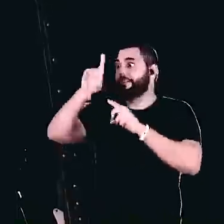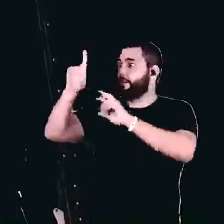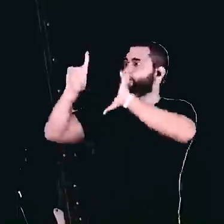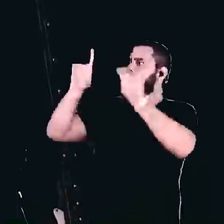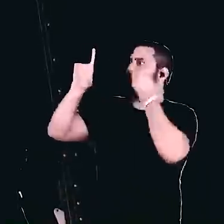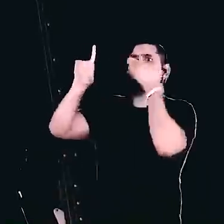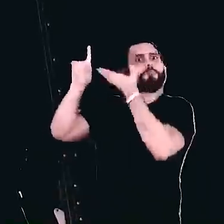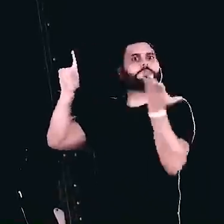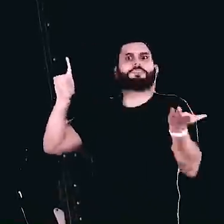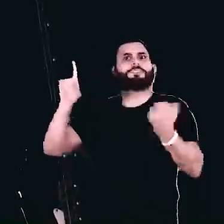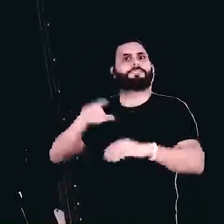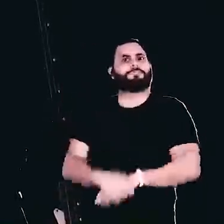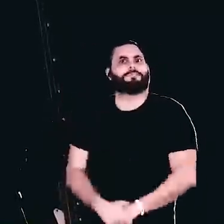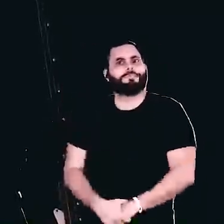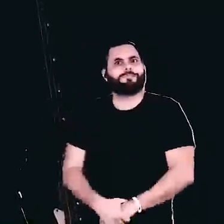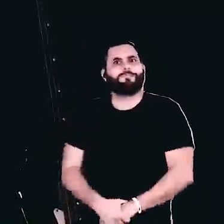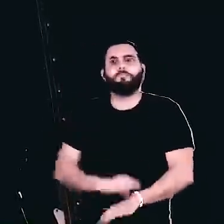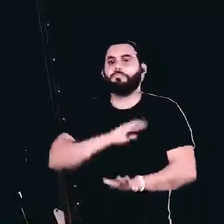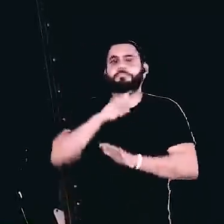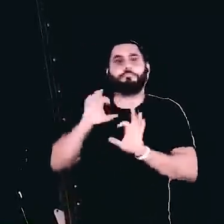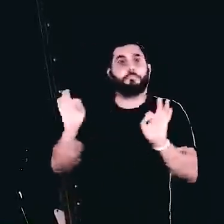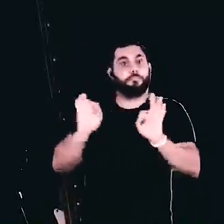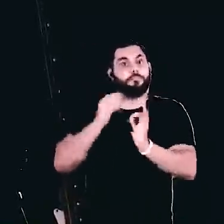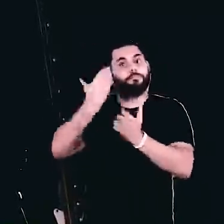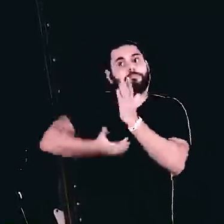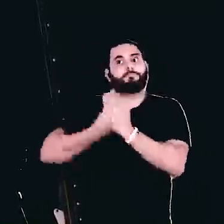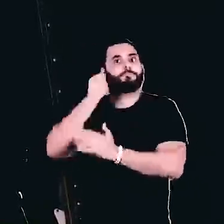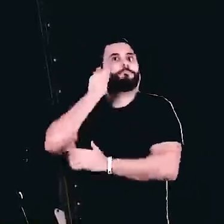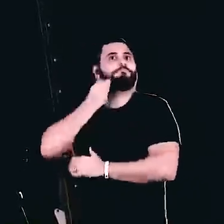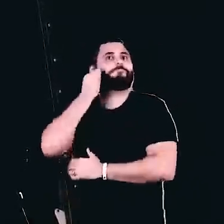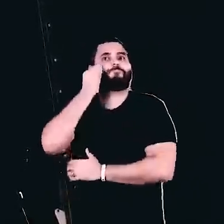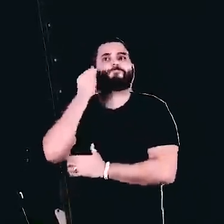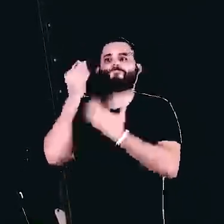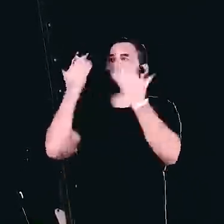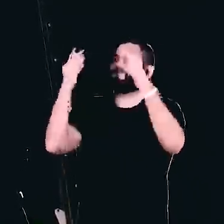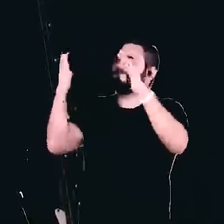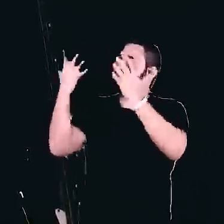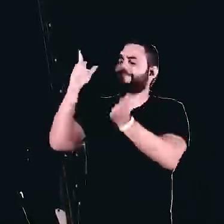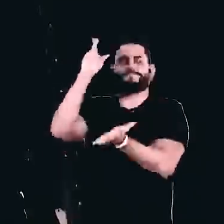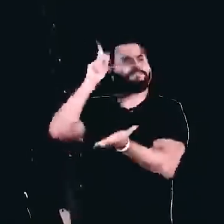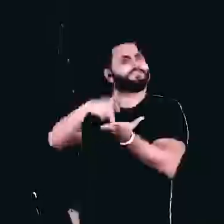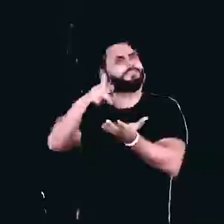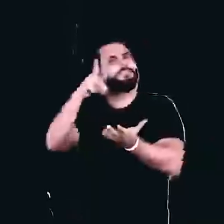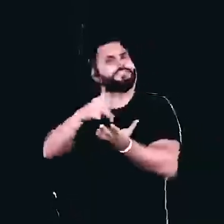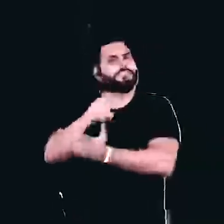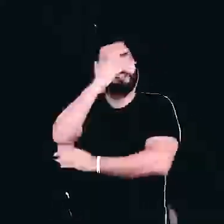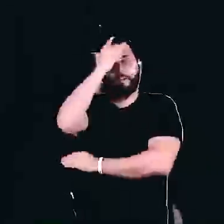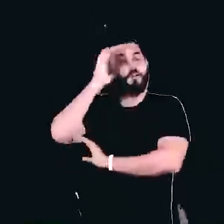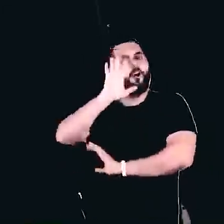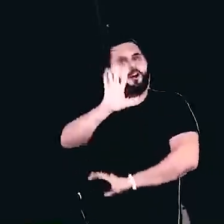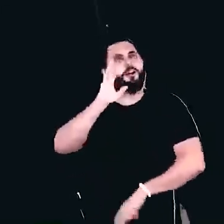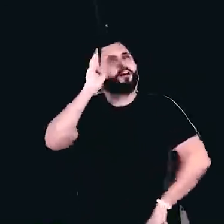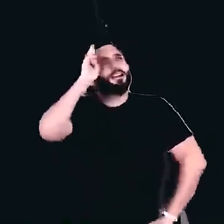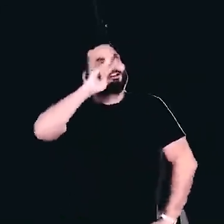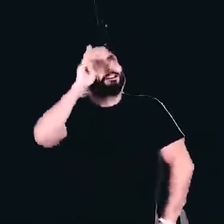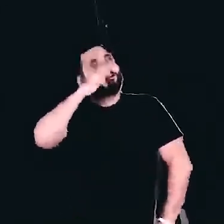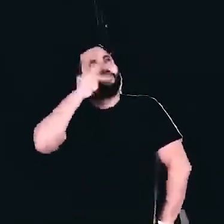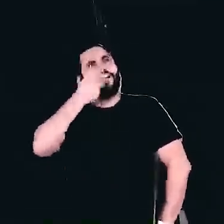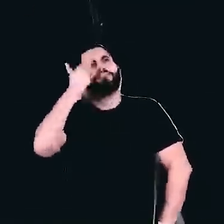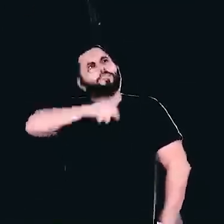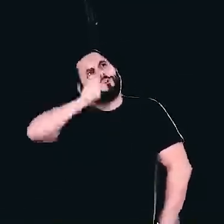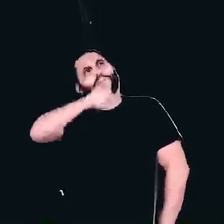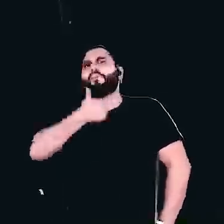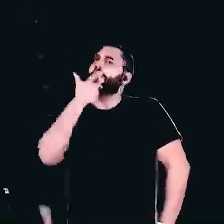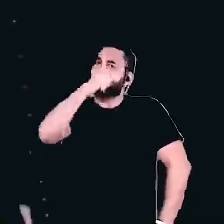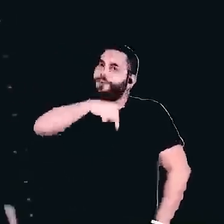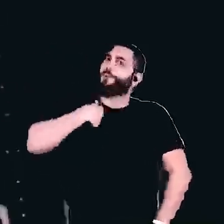Deus. A gente nunca deve perder a oportunidade de elogiar sinceramente as pessoas. Eu lembro de um episódio que eu já contei várias vezes, mas eu vou